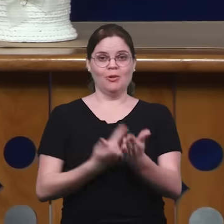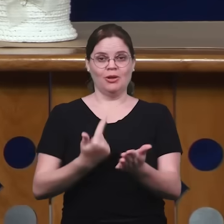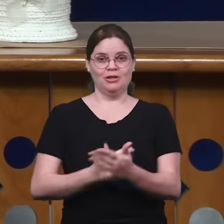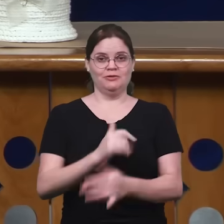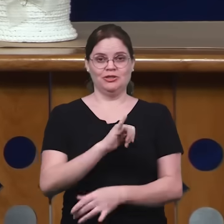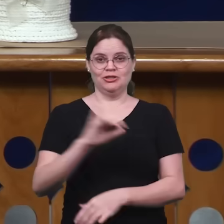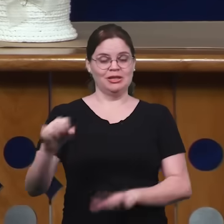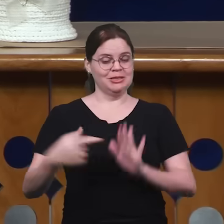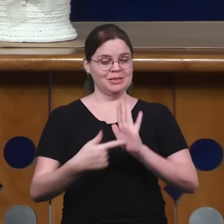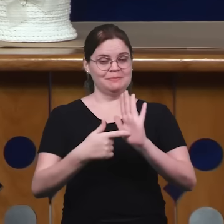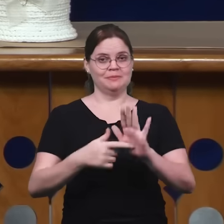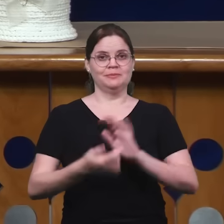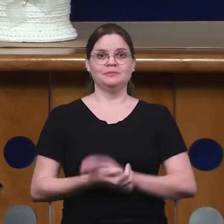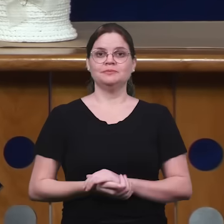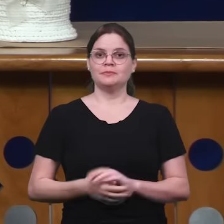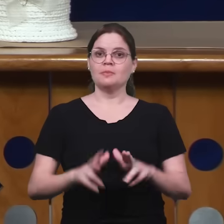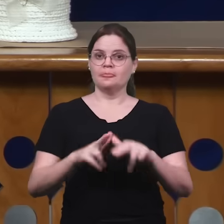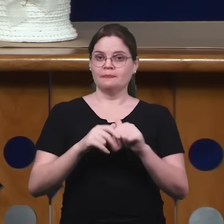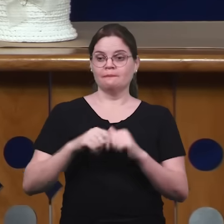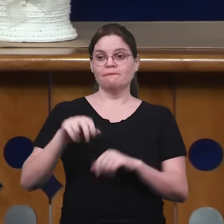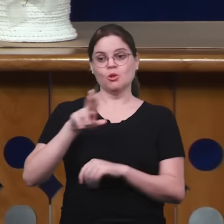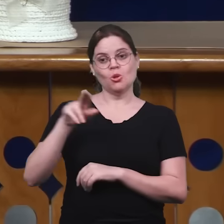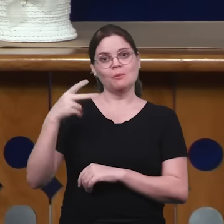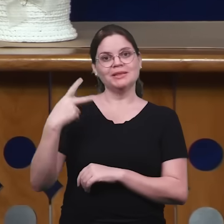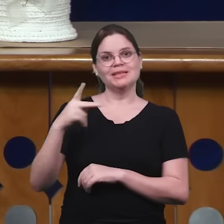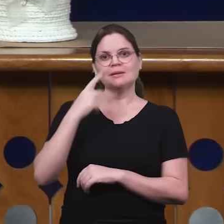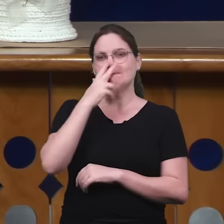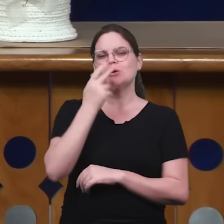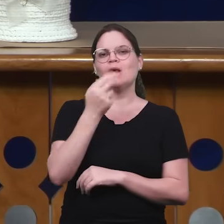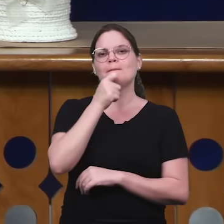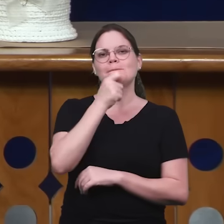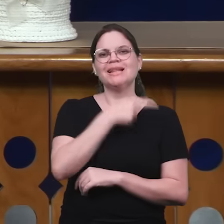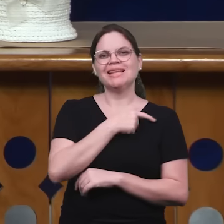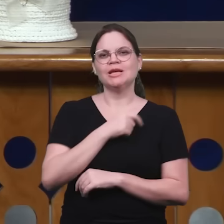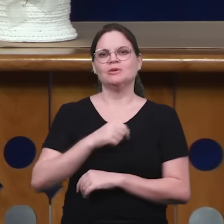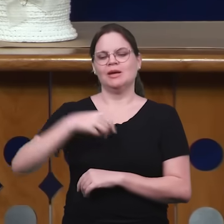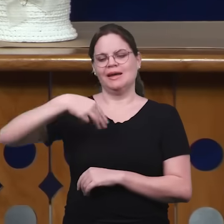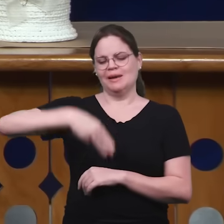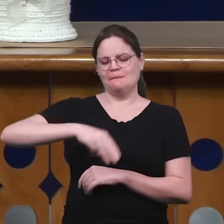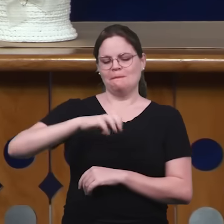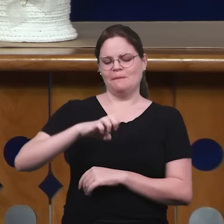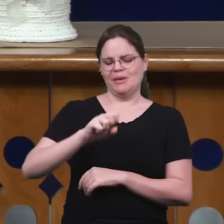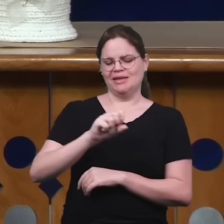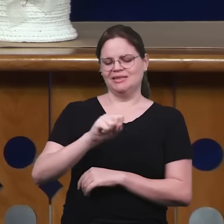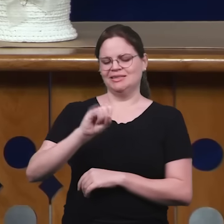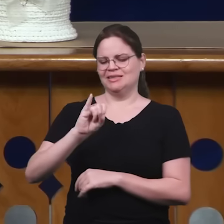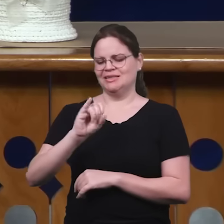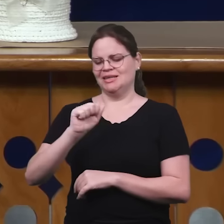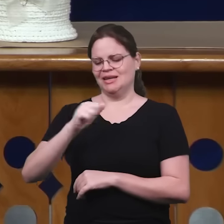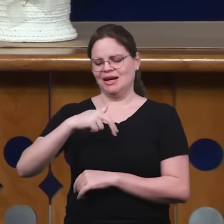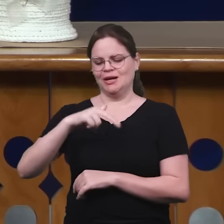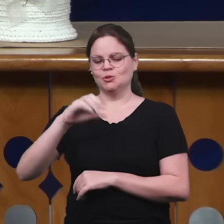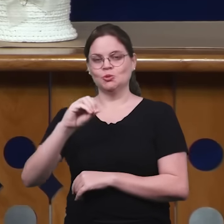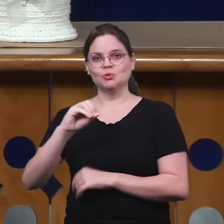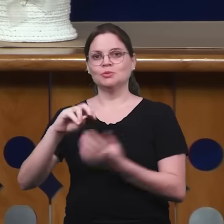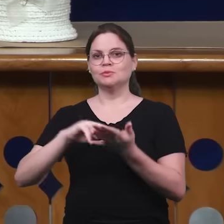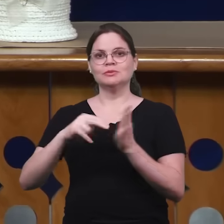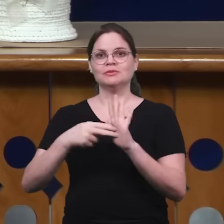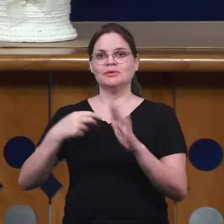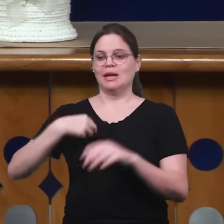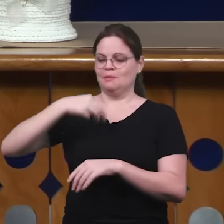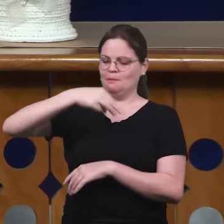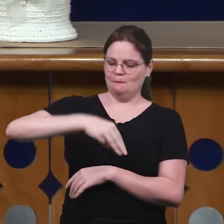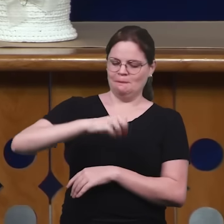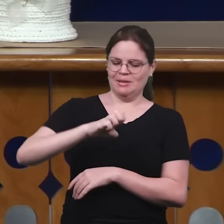Jesus. E ele ganhou esse nome justamente porque ele mostrou